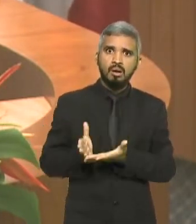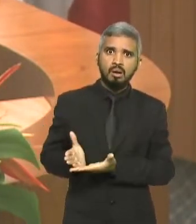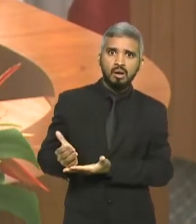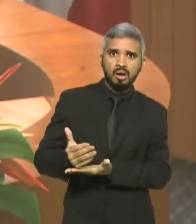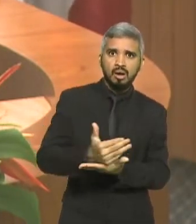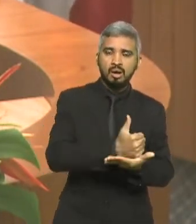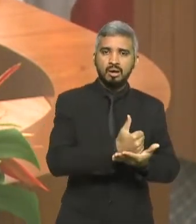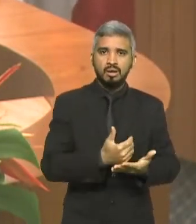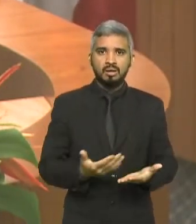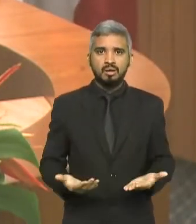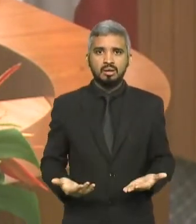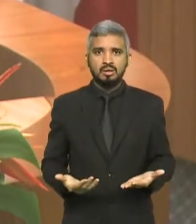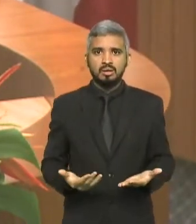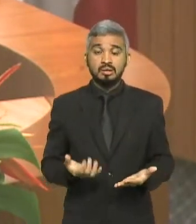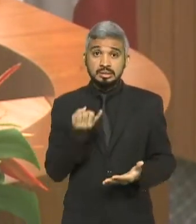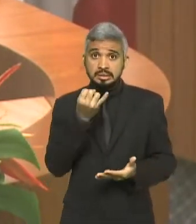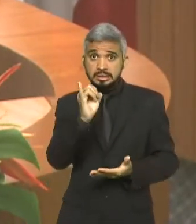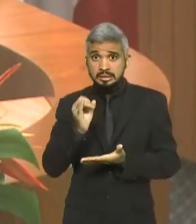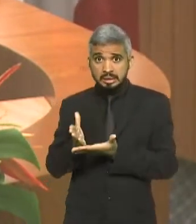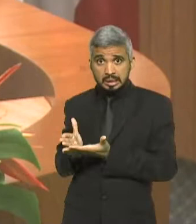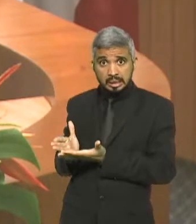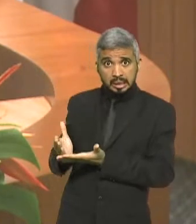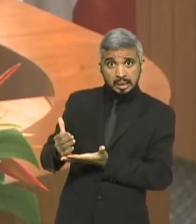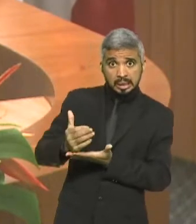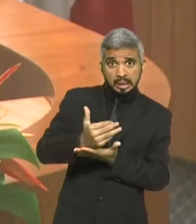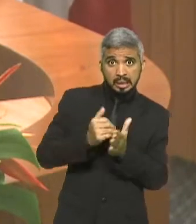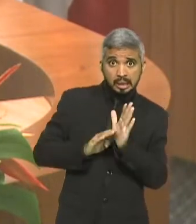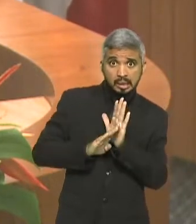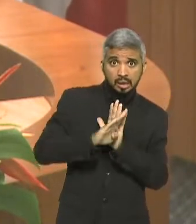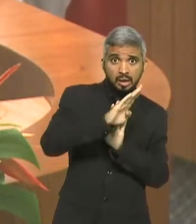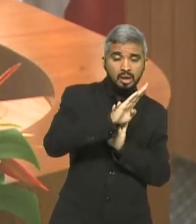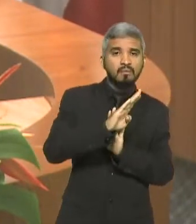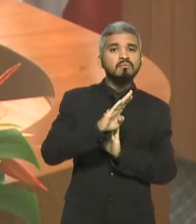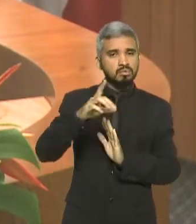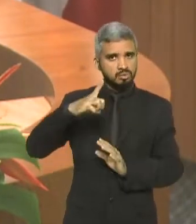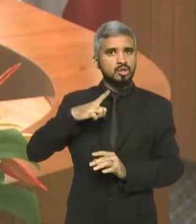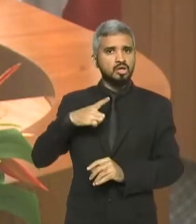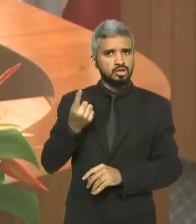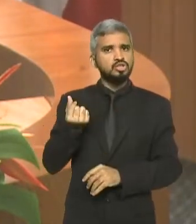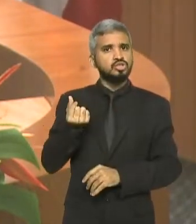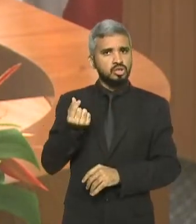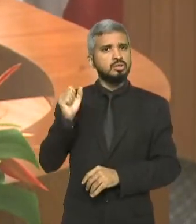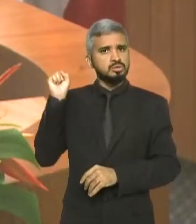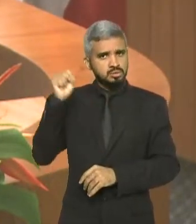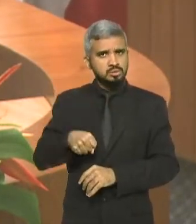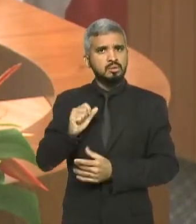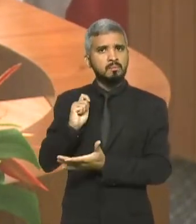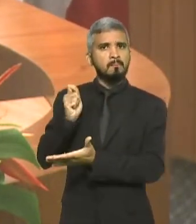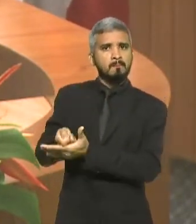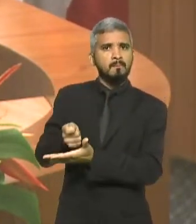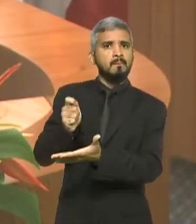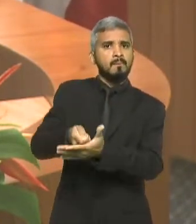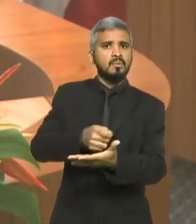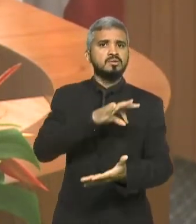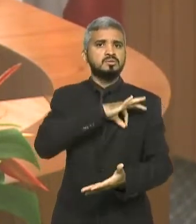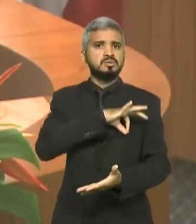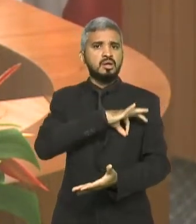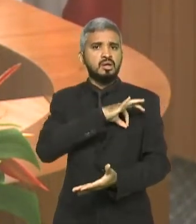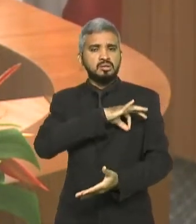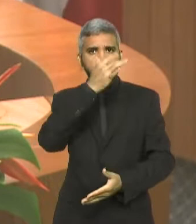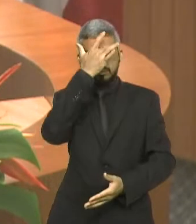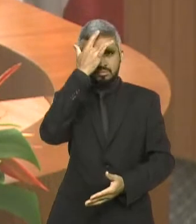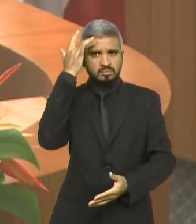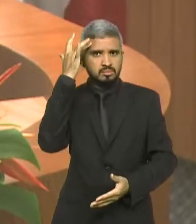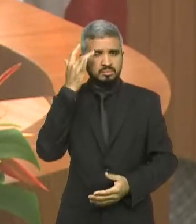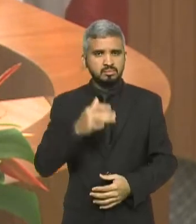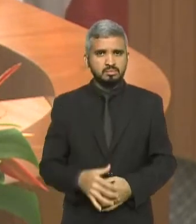suficiente para conceder o reajuste aos servidores públicos. Tem condições. O problema